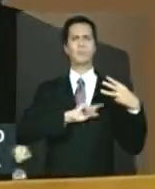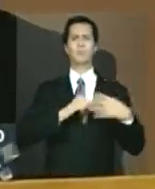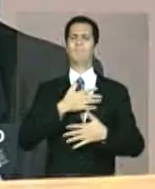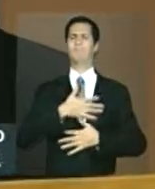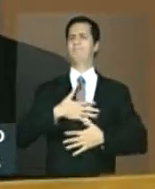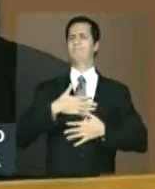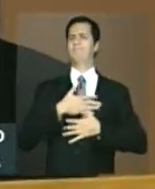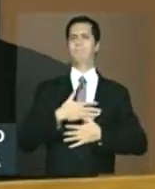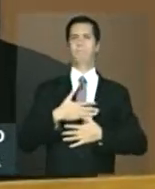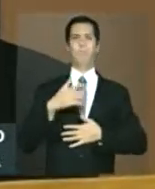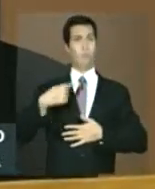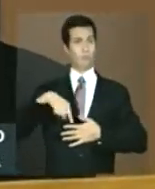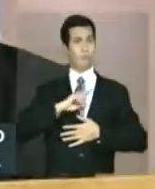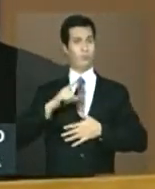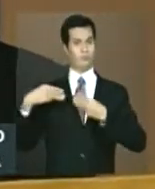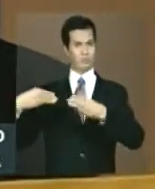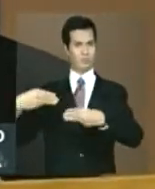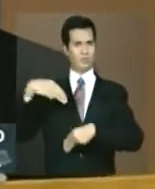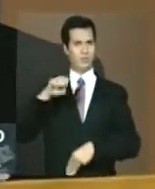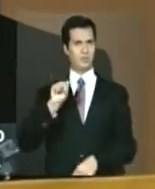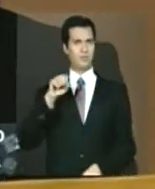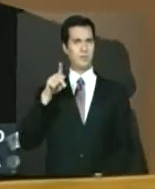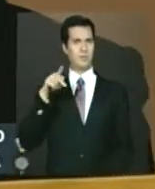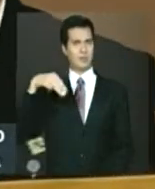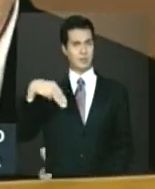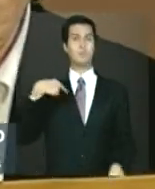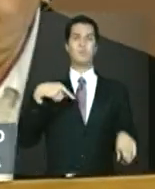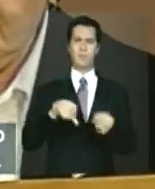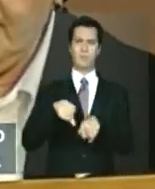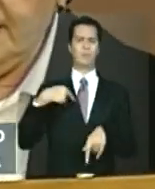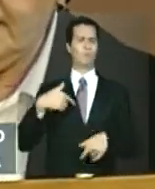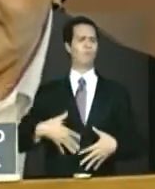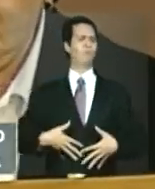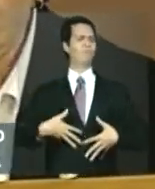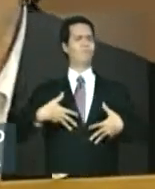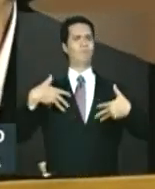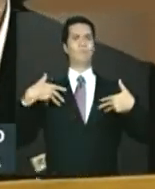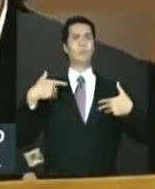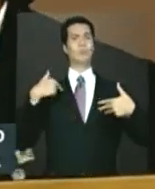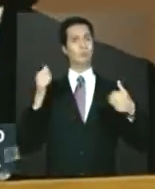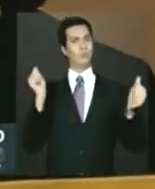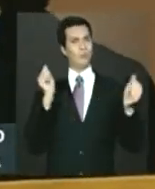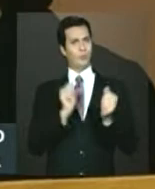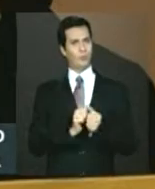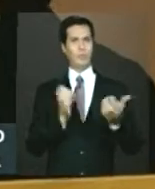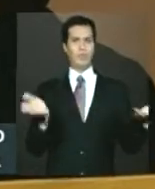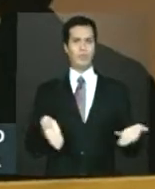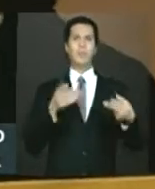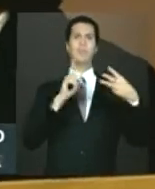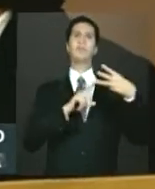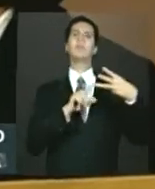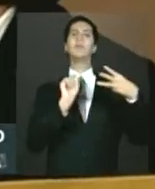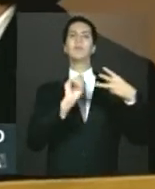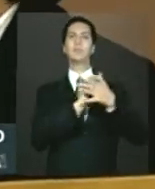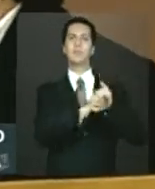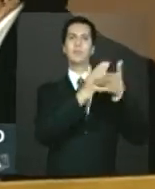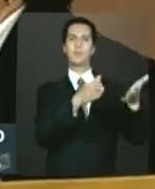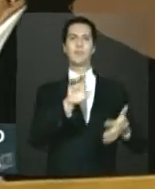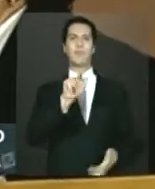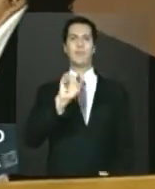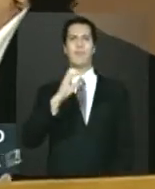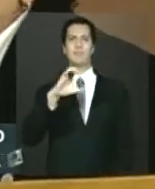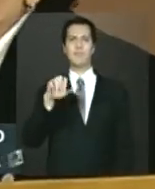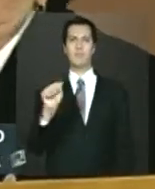ESPM e o meu próprio né de estar ao lado da Graça Presidenta